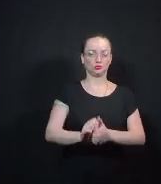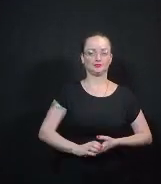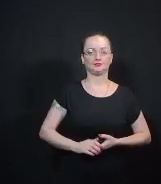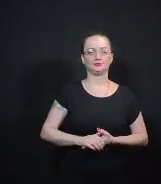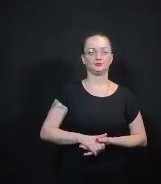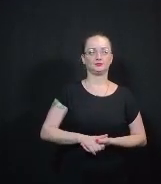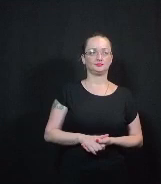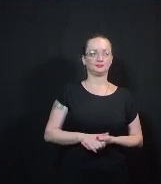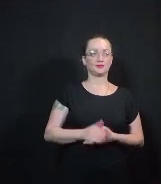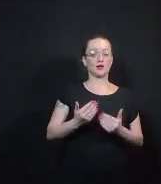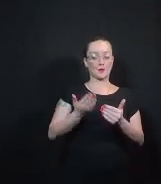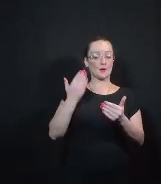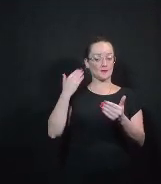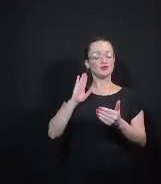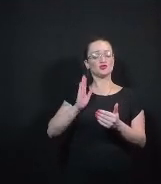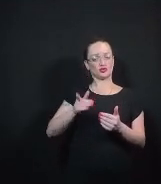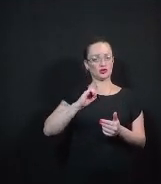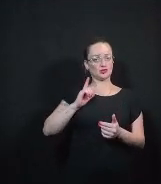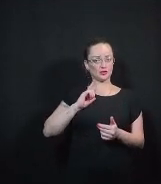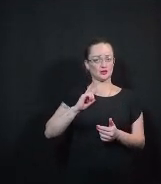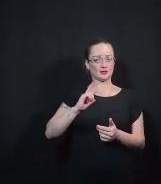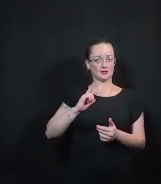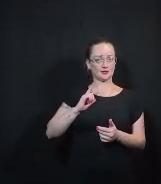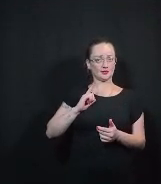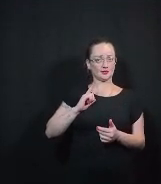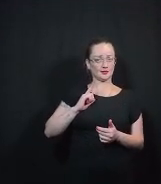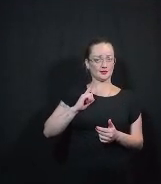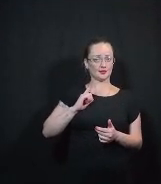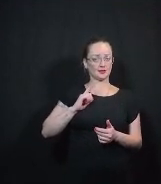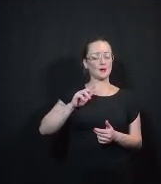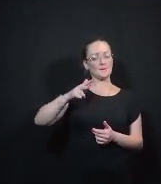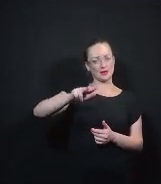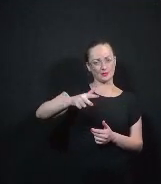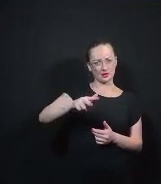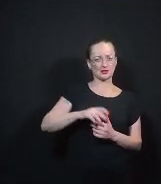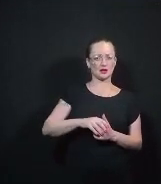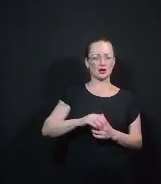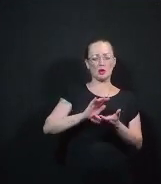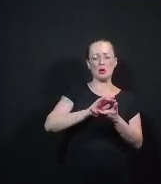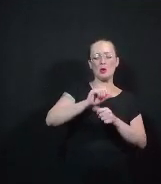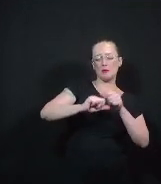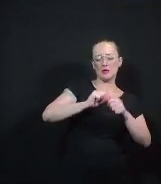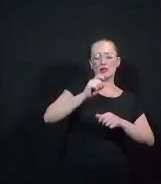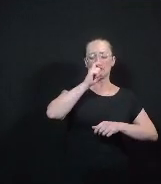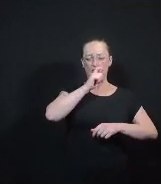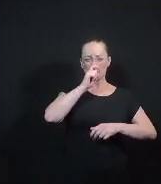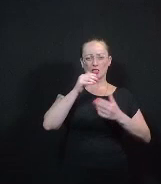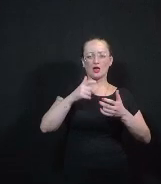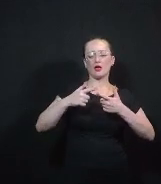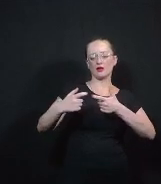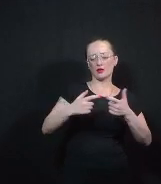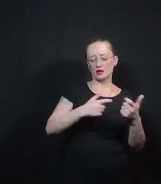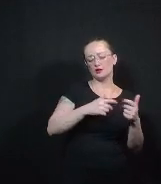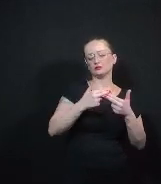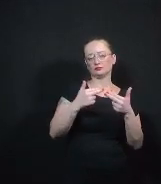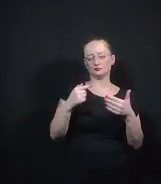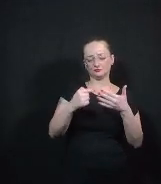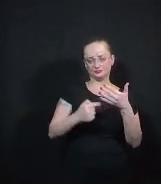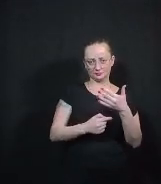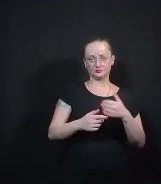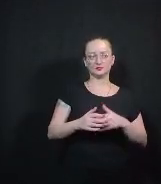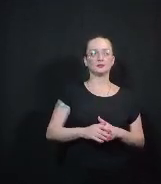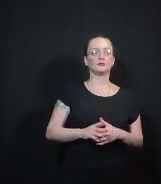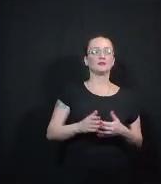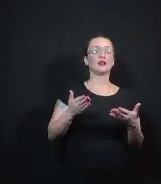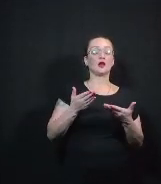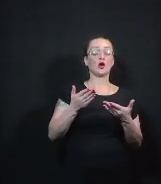Você diz, no passado já existia, enfim. Isso. Manipulação, distorção, né, as guerrilhas que você mencionou. Na percepção